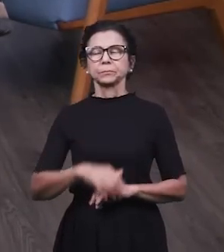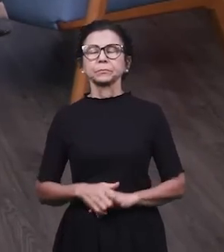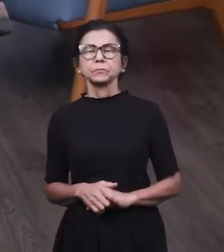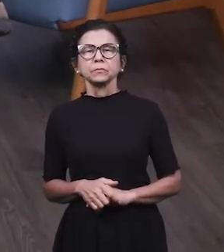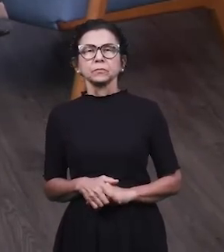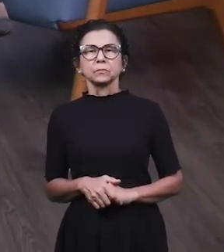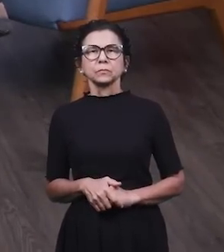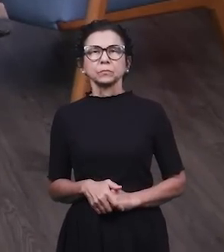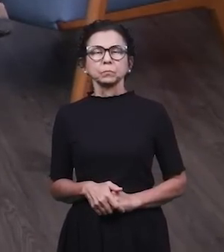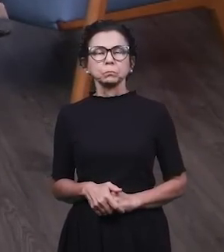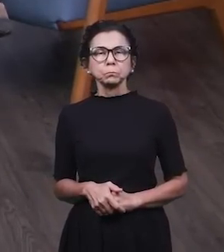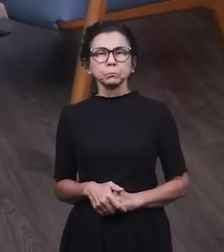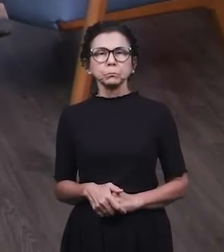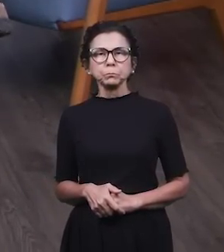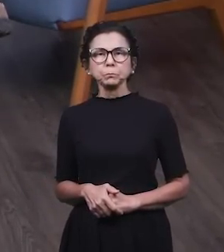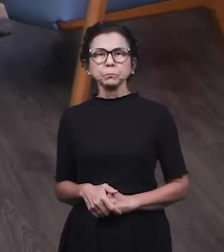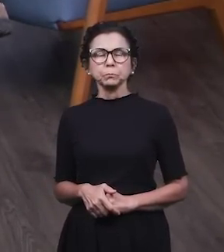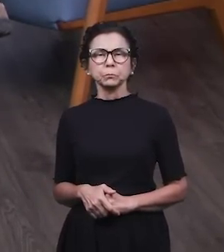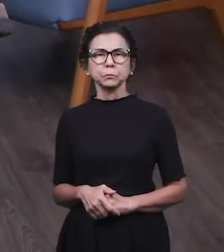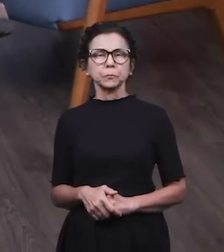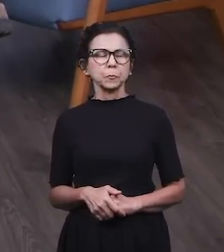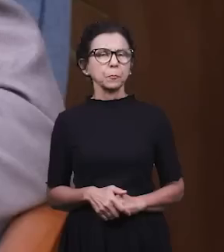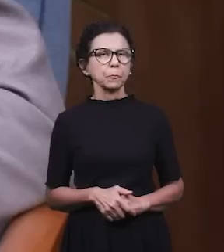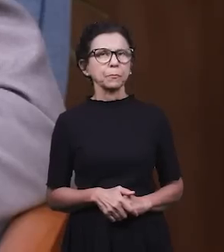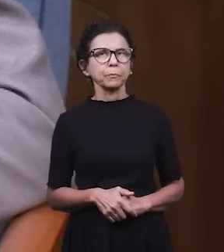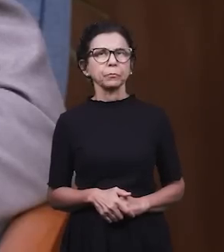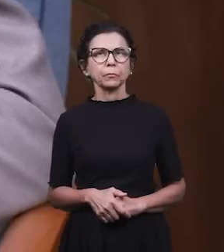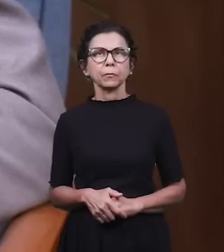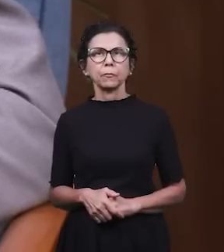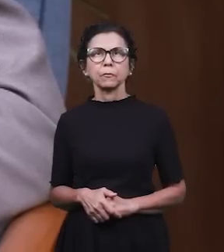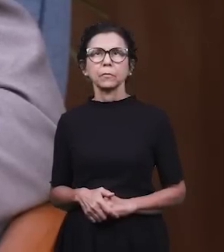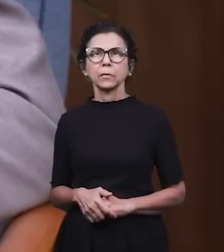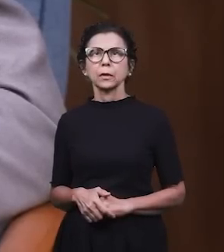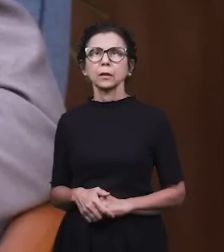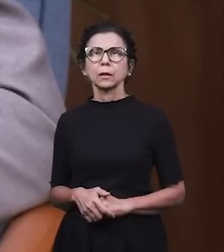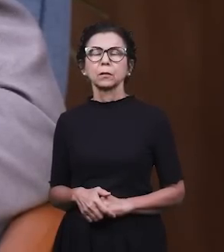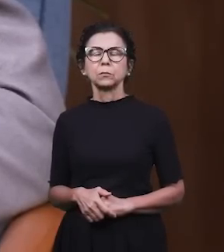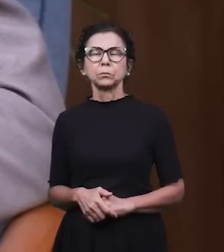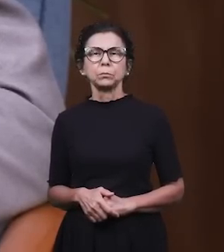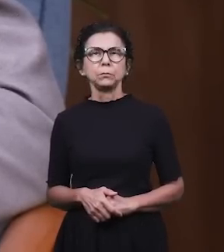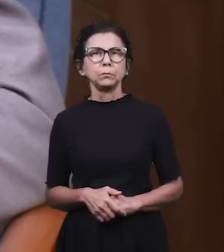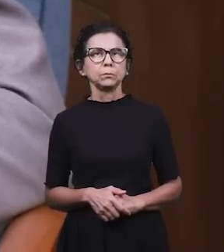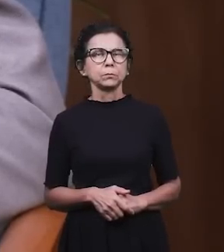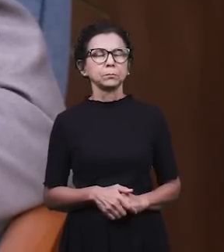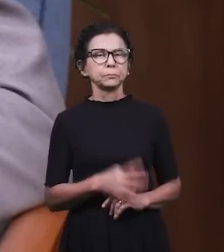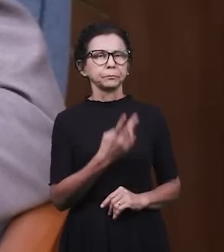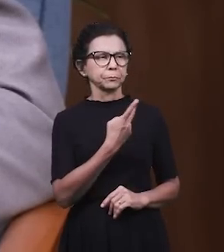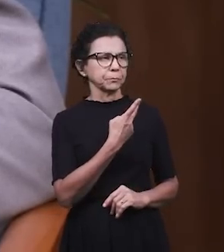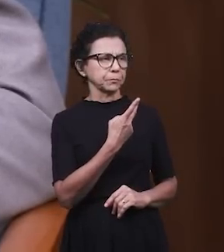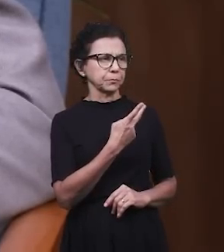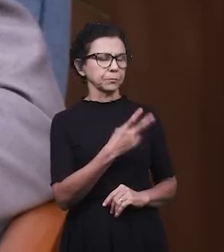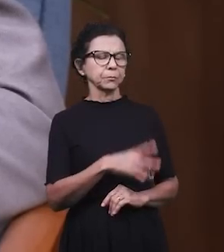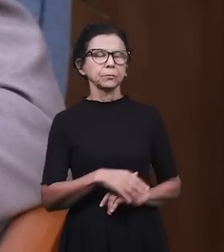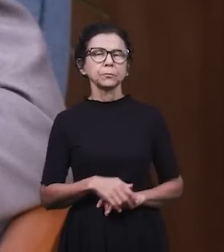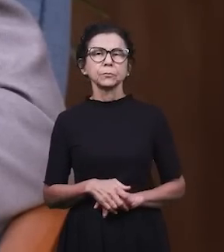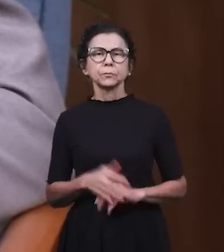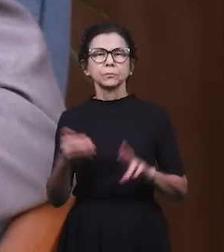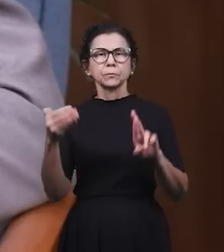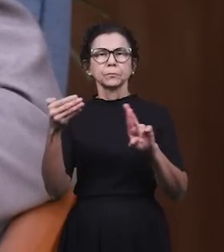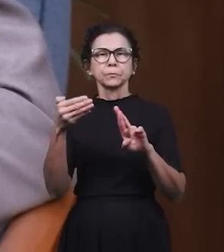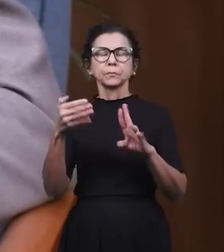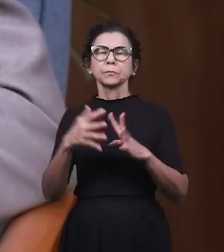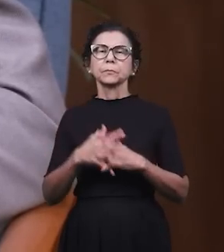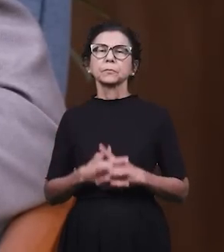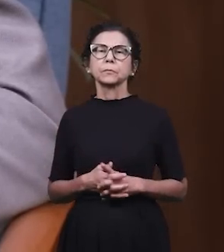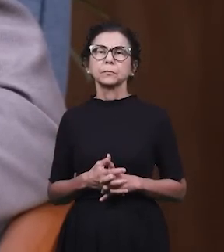É isso mesmo. Daniel fez uma referência aqui, Sérgio, e Daniel, claro, vocês dois abordarem esse aspecto.